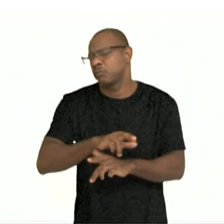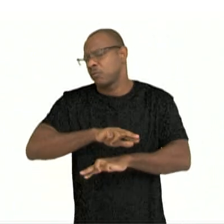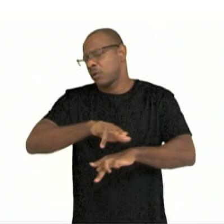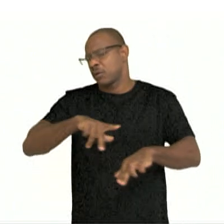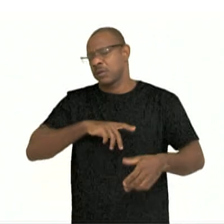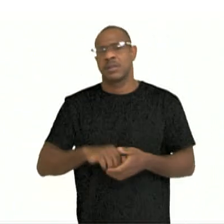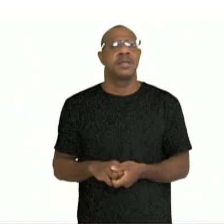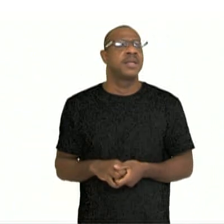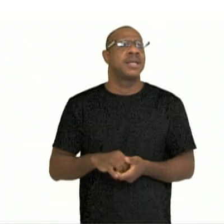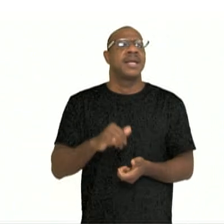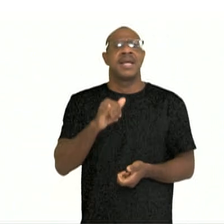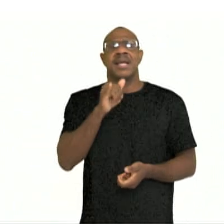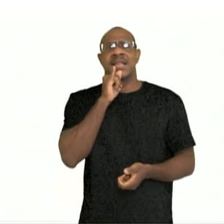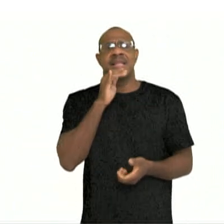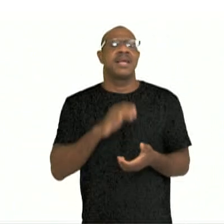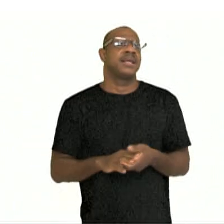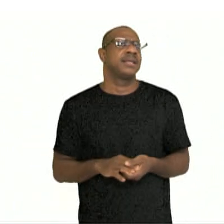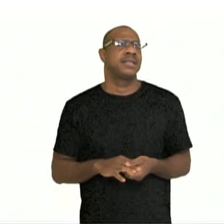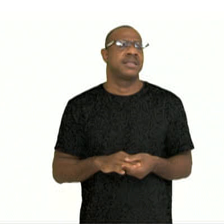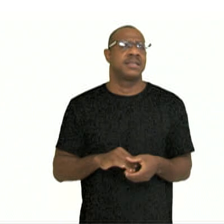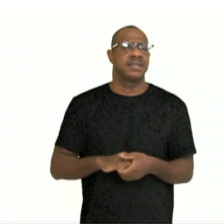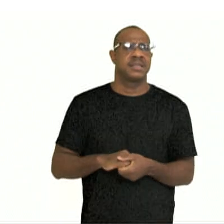de